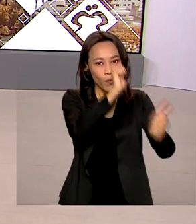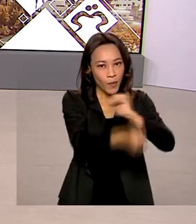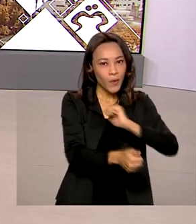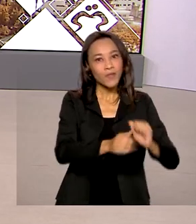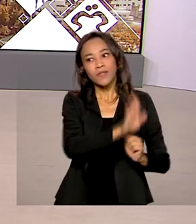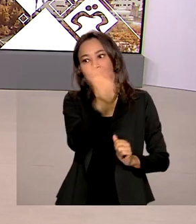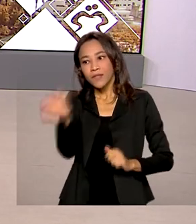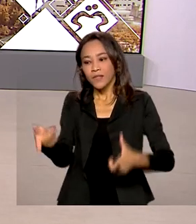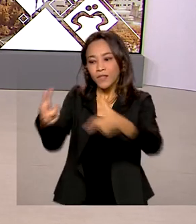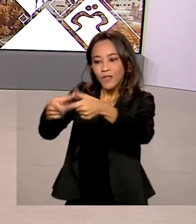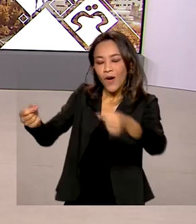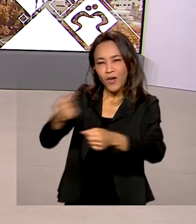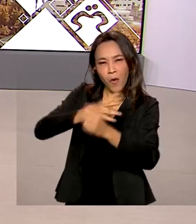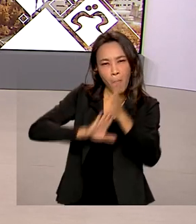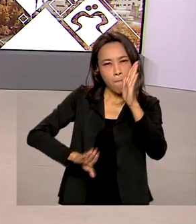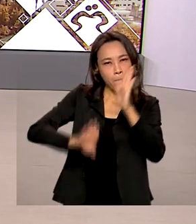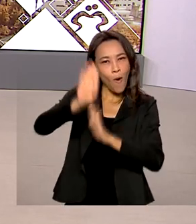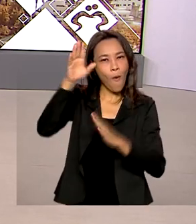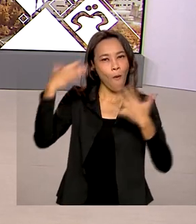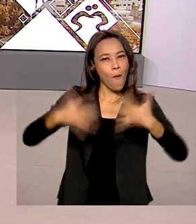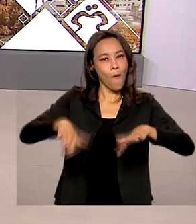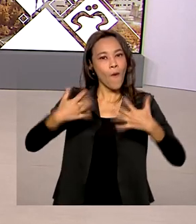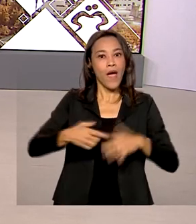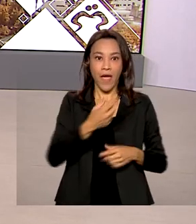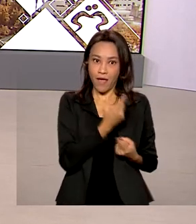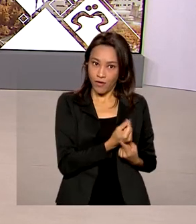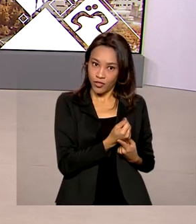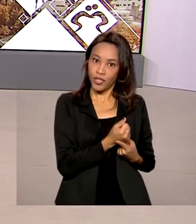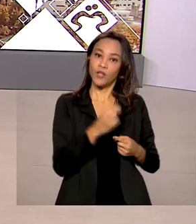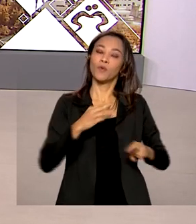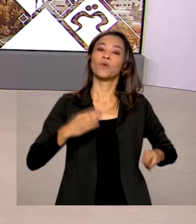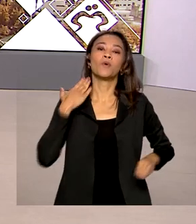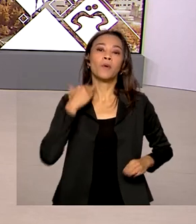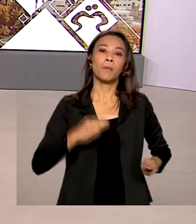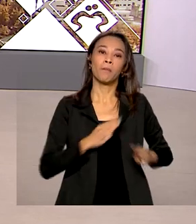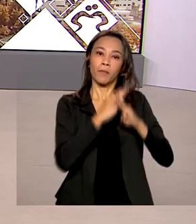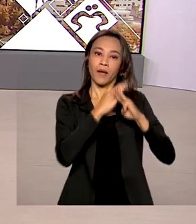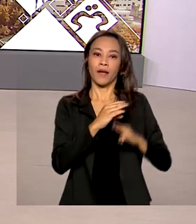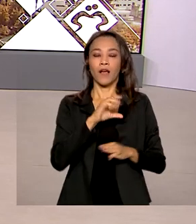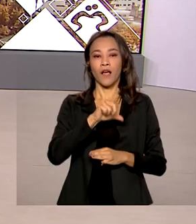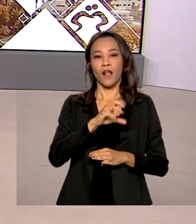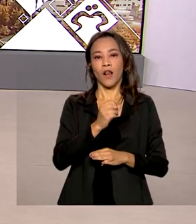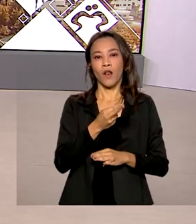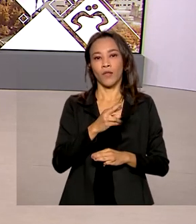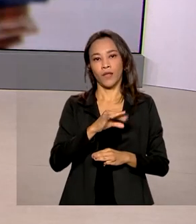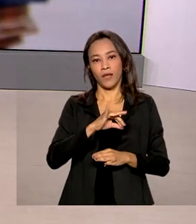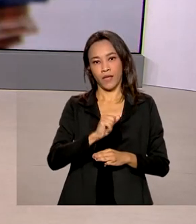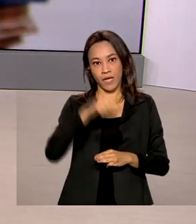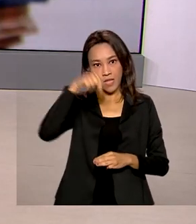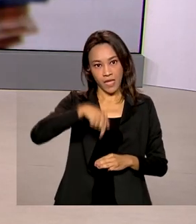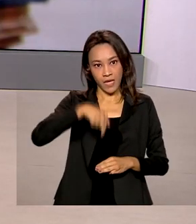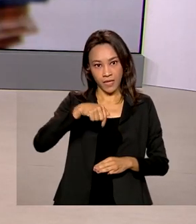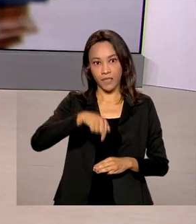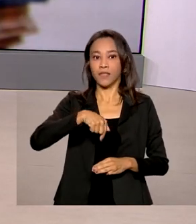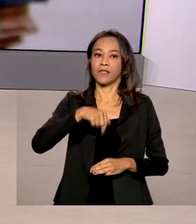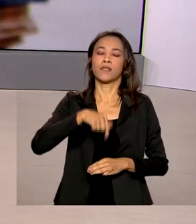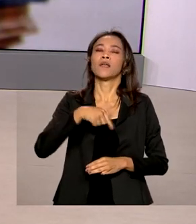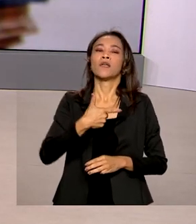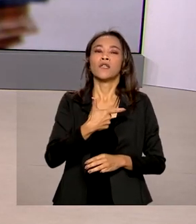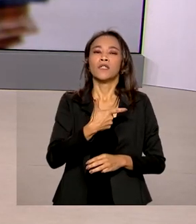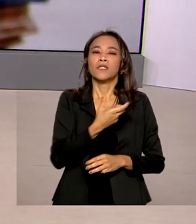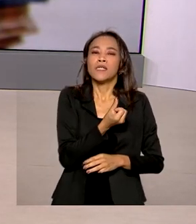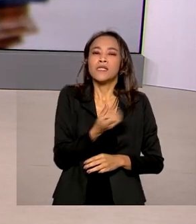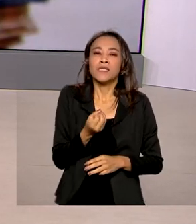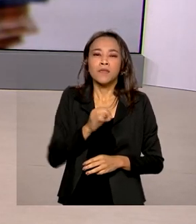recorde de competidores são recursos das loterias Caixa que só nesse primeiro semestre chegou a quase seiscentos milhões